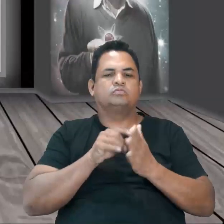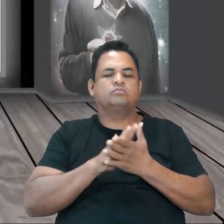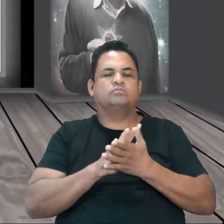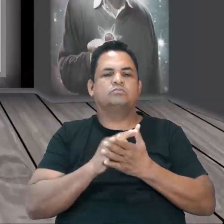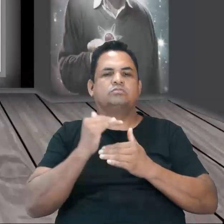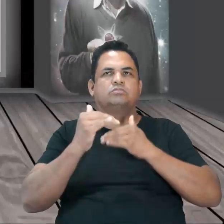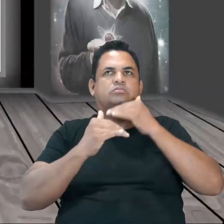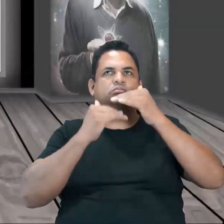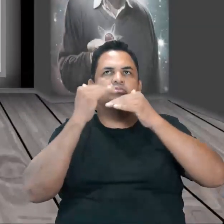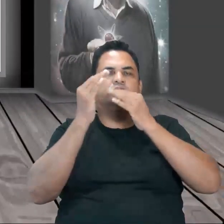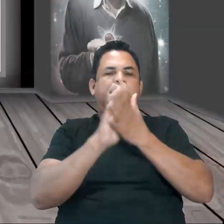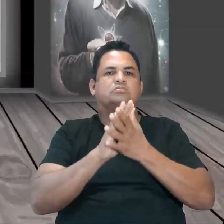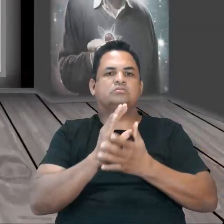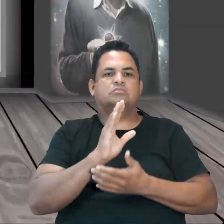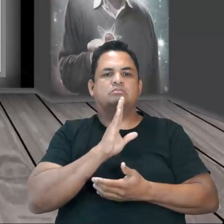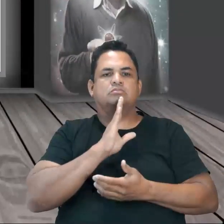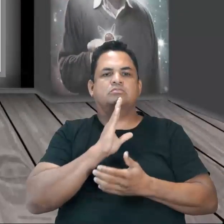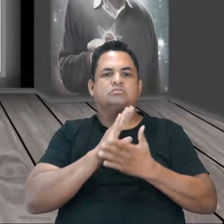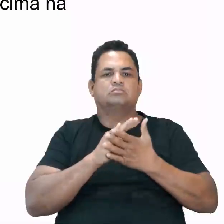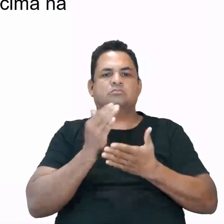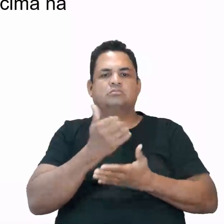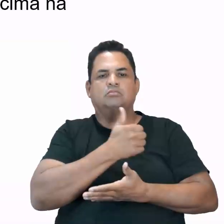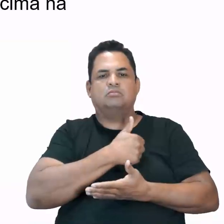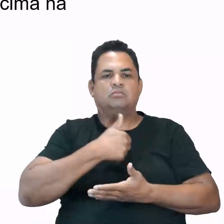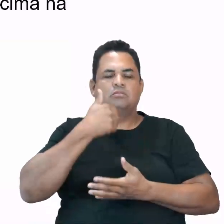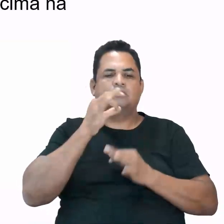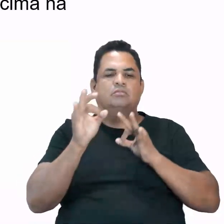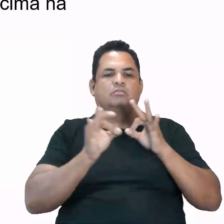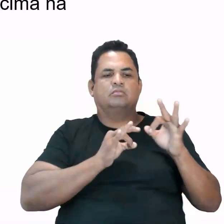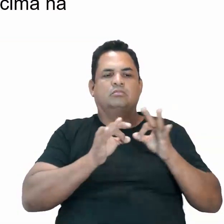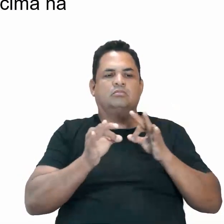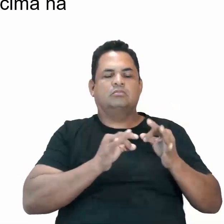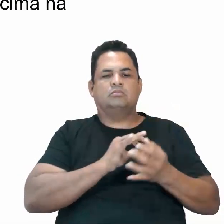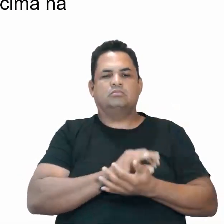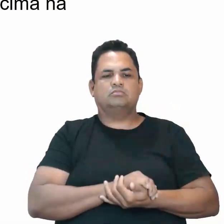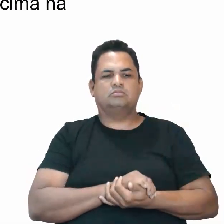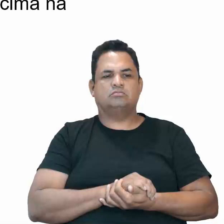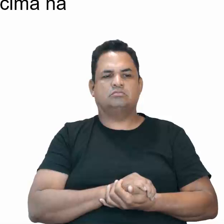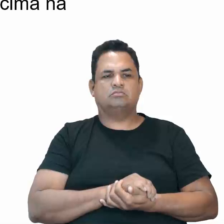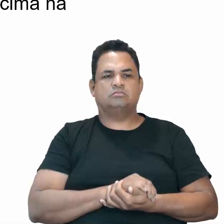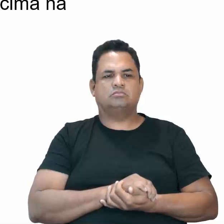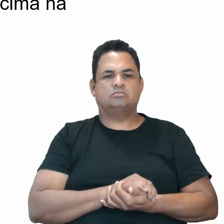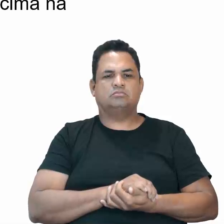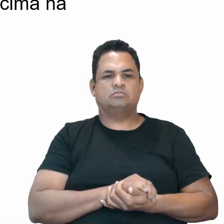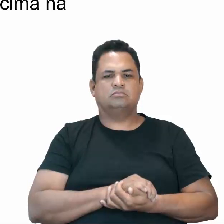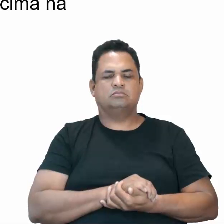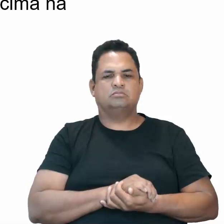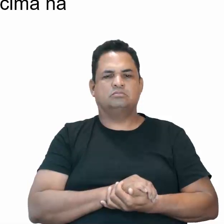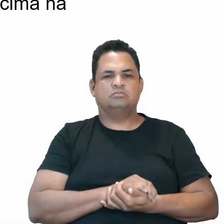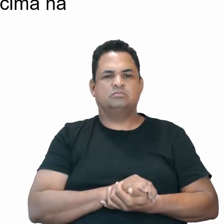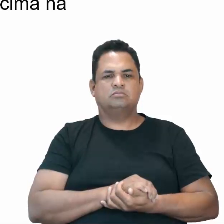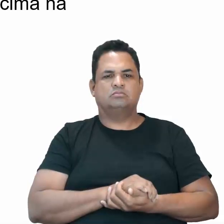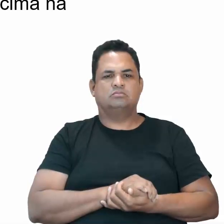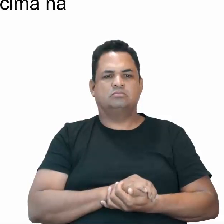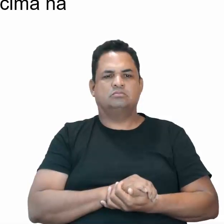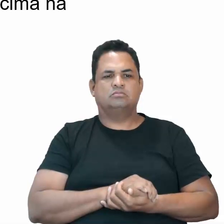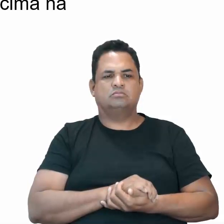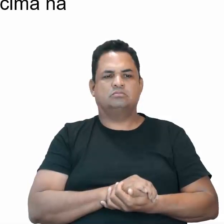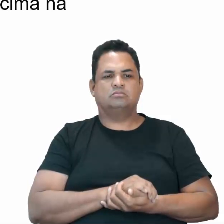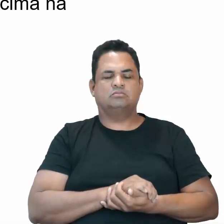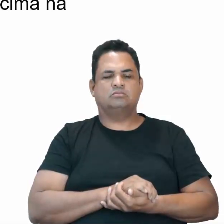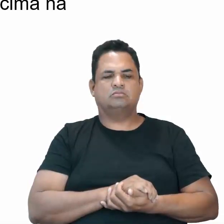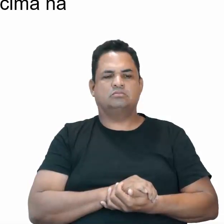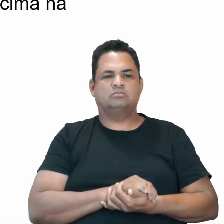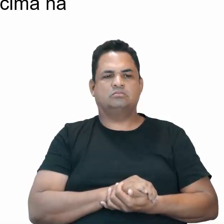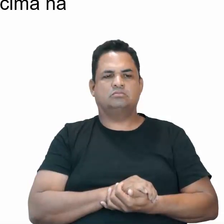vamos continuar lá? Então, pessoal, vamos lá para o slide, continuando, né? Então, o que é que nós